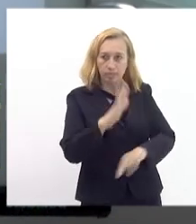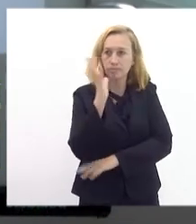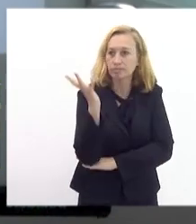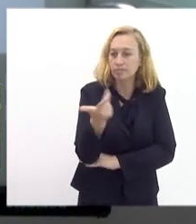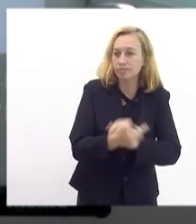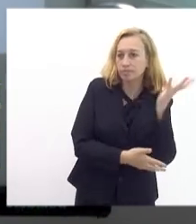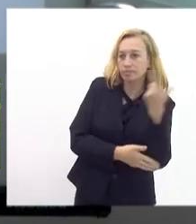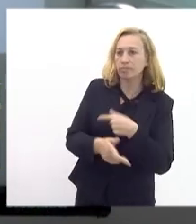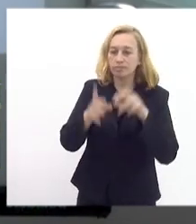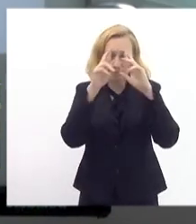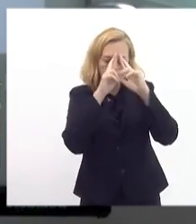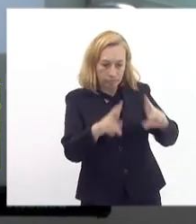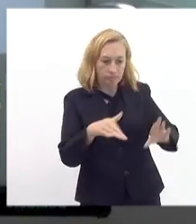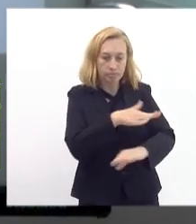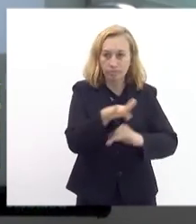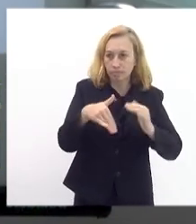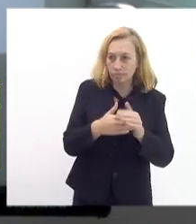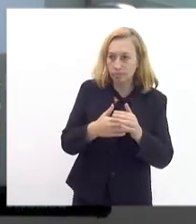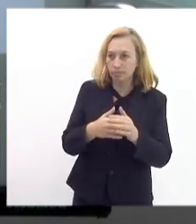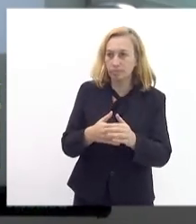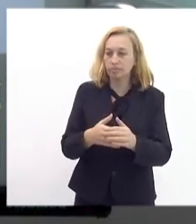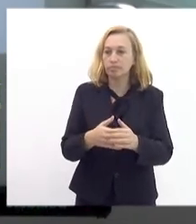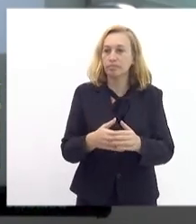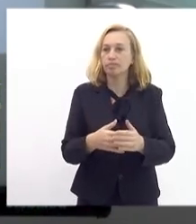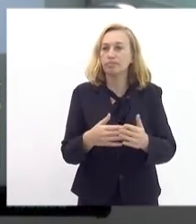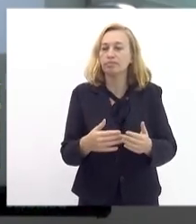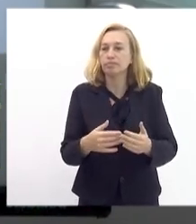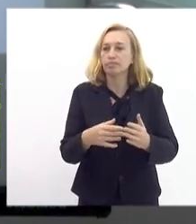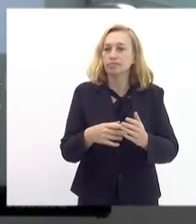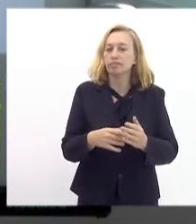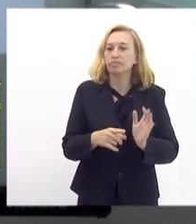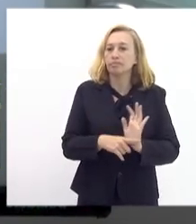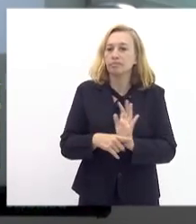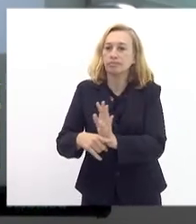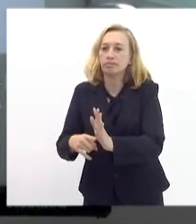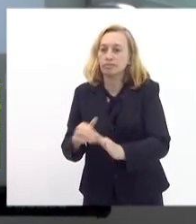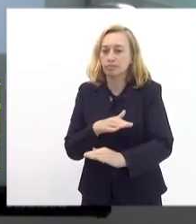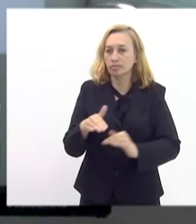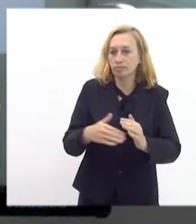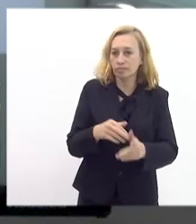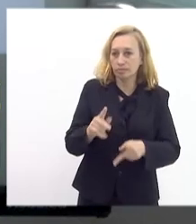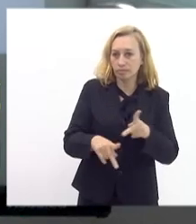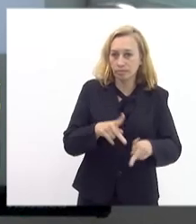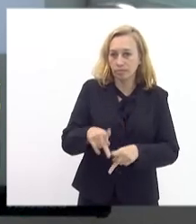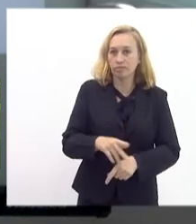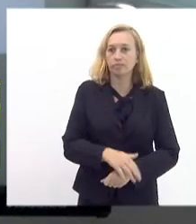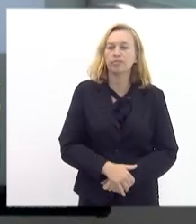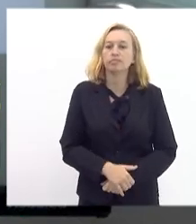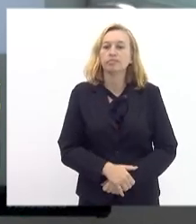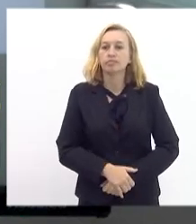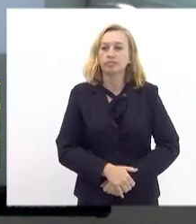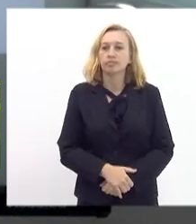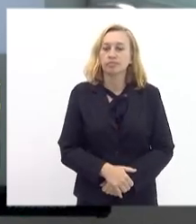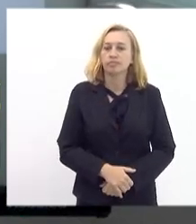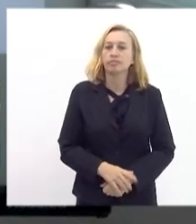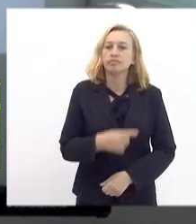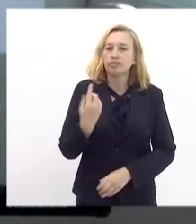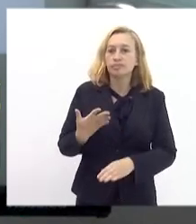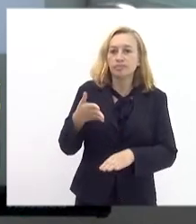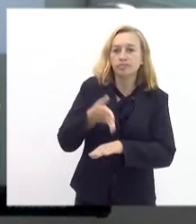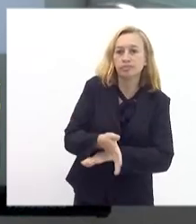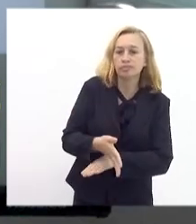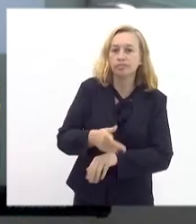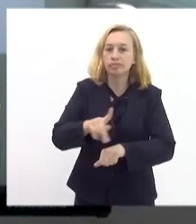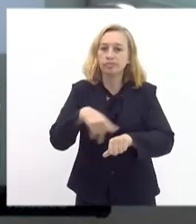respeitando a comunidade atendendo os anseios da população como um todo a nossa